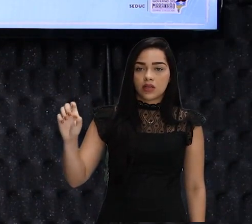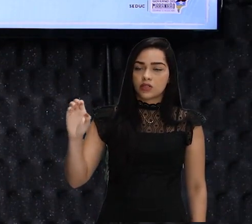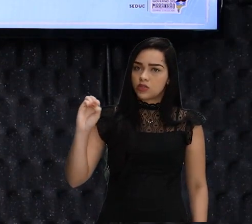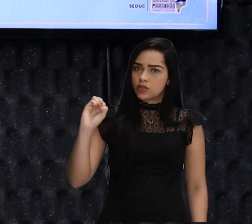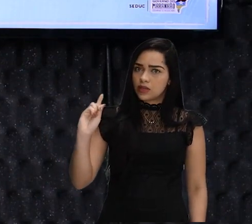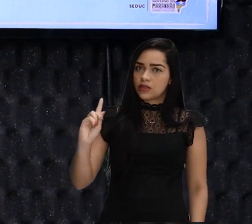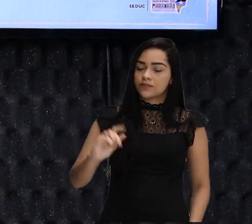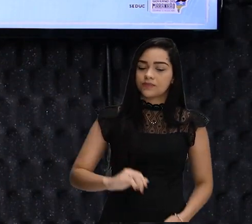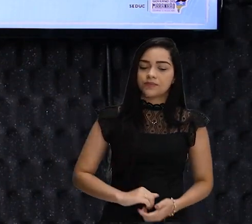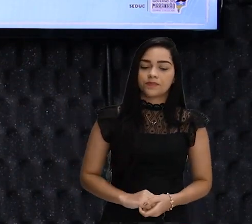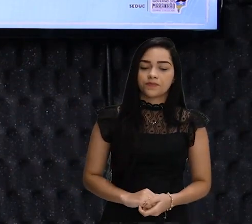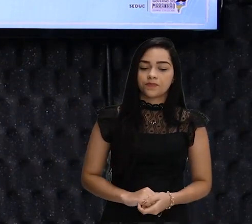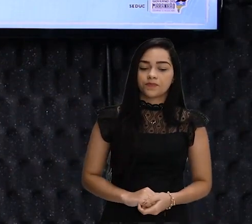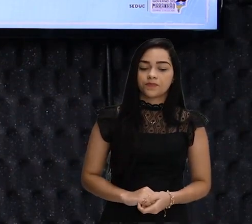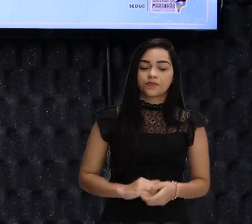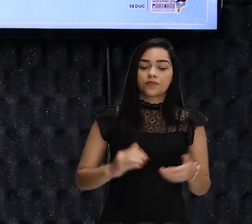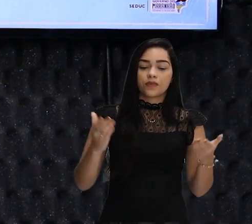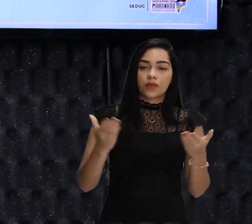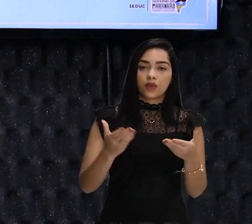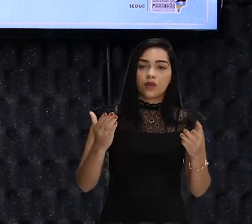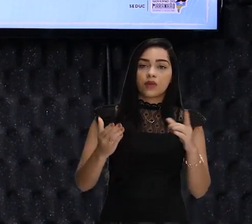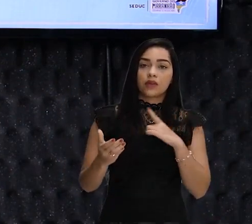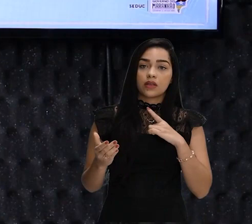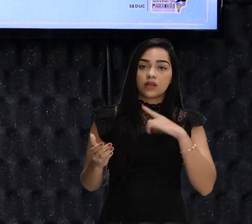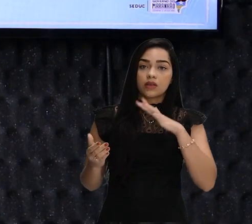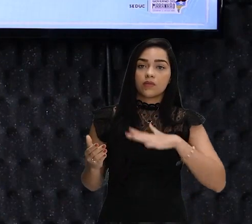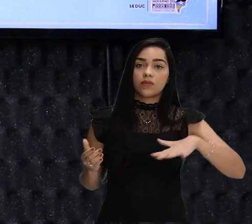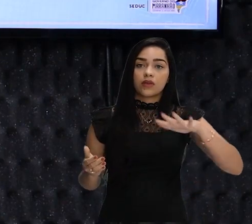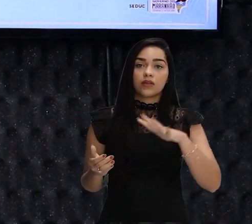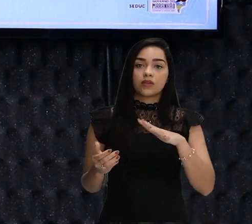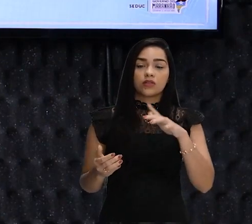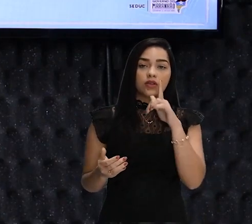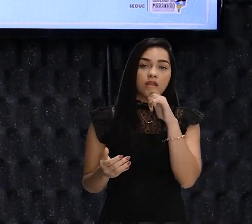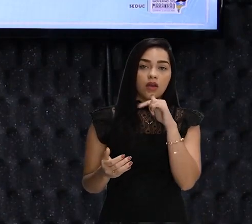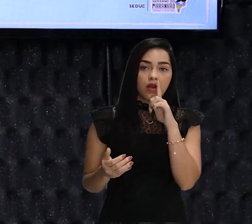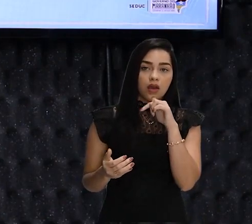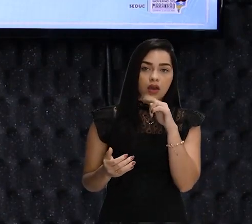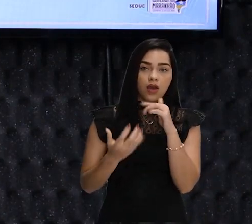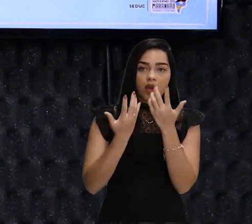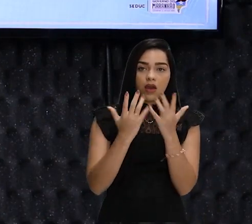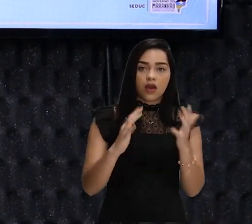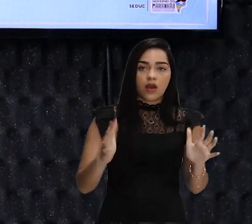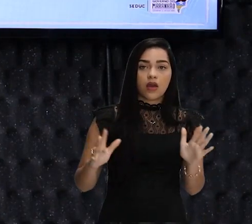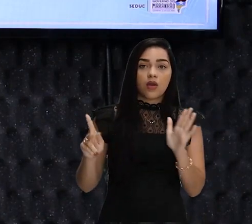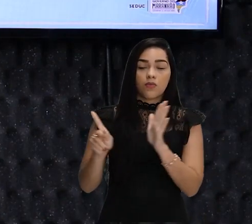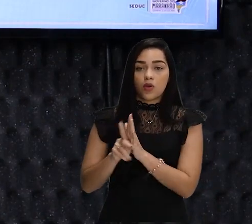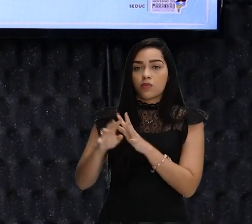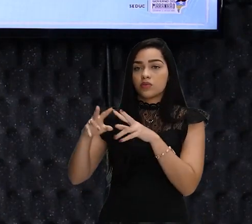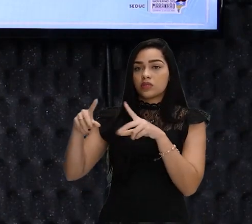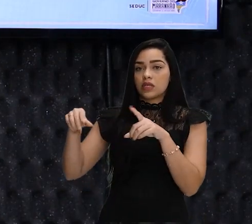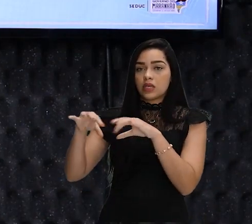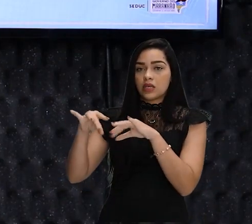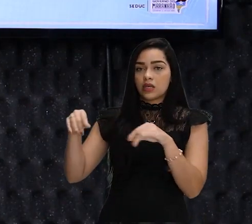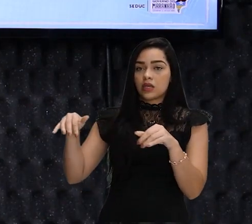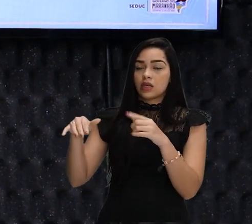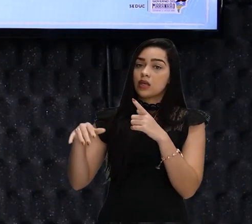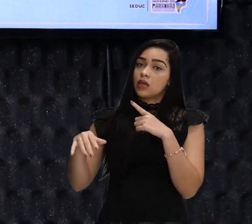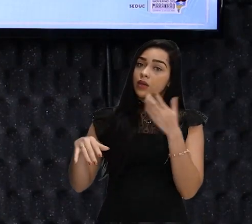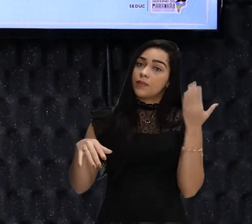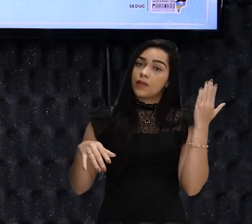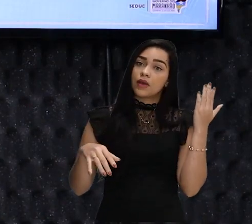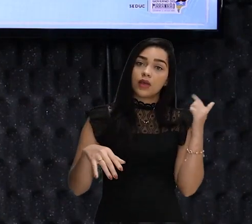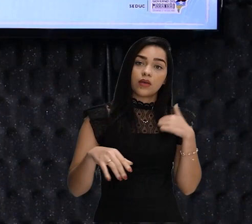pessoal? Agora, saí do ambiente aquático, vou agora para o ambiente terrestre. Eu estava no